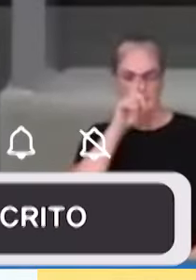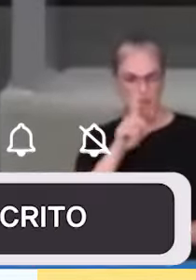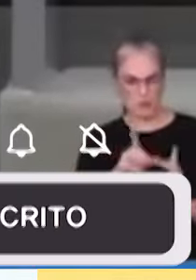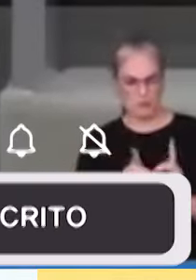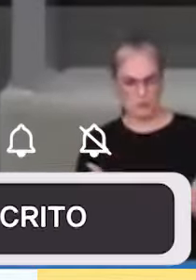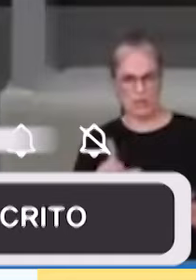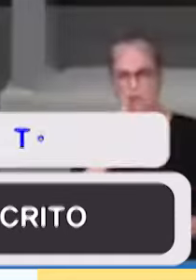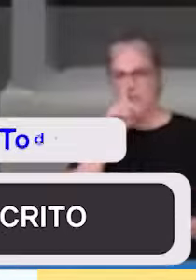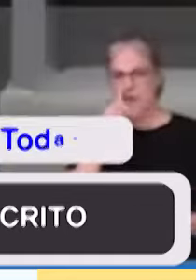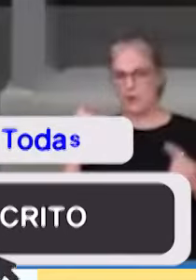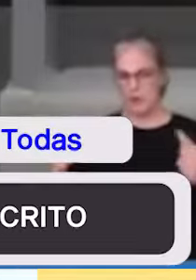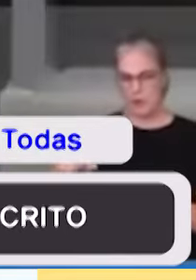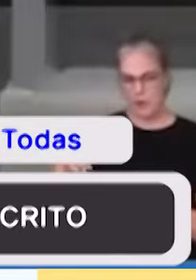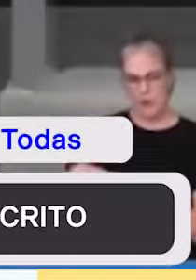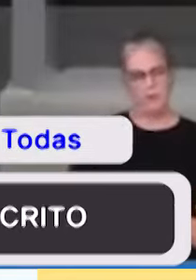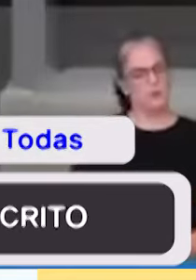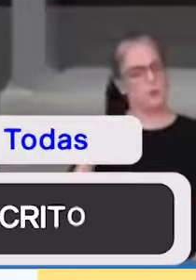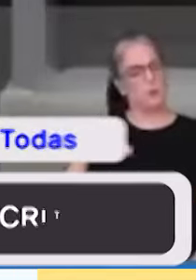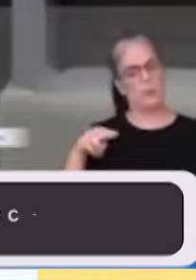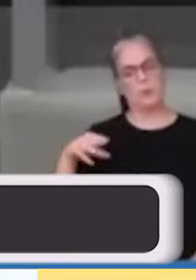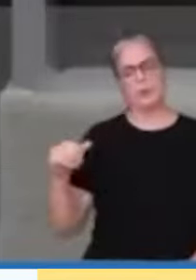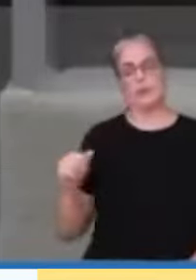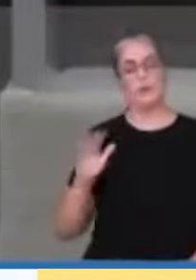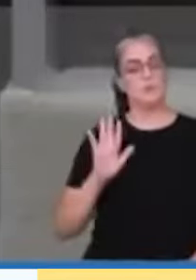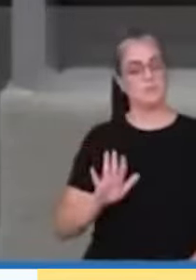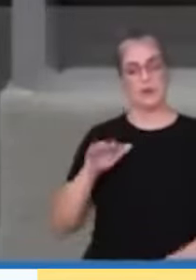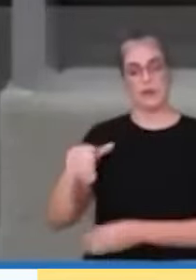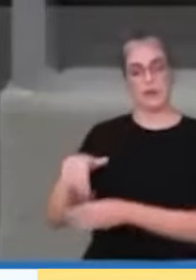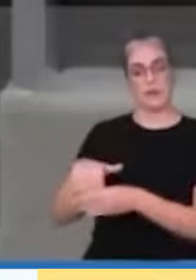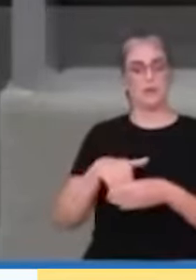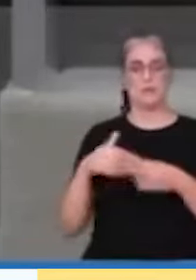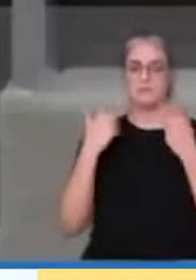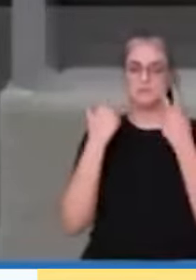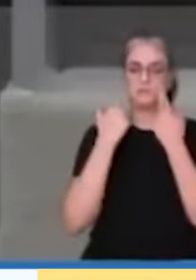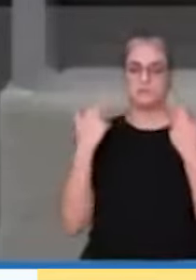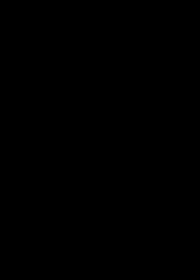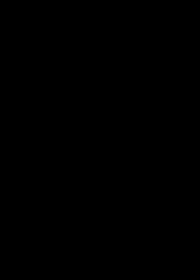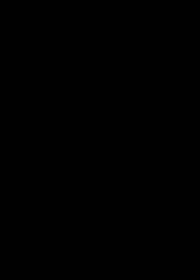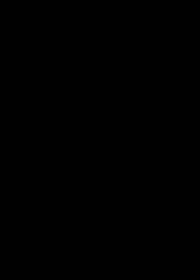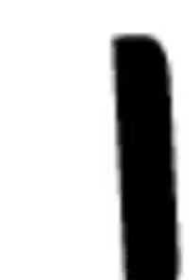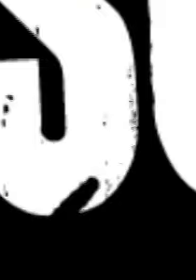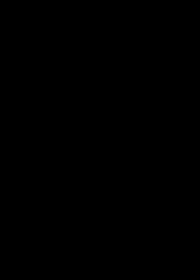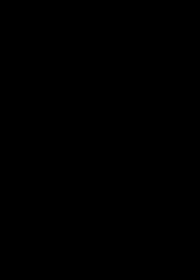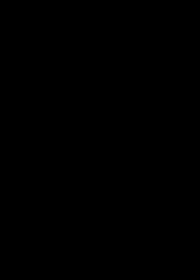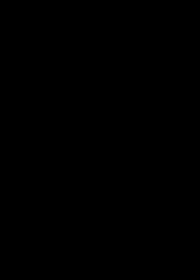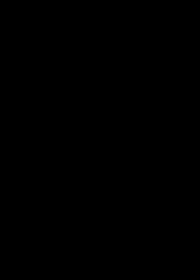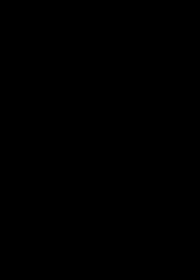eleições e uma eleição legítima do presidente Luiz Inácio Lula da Silva.